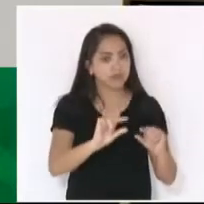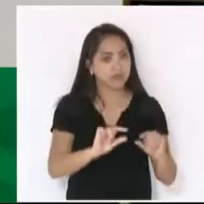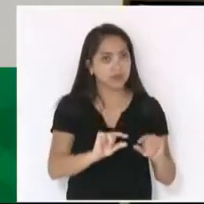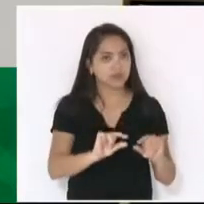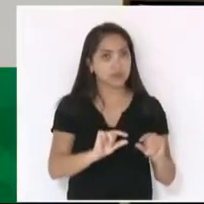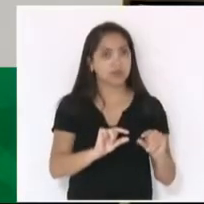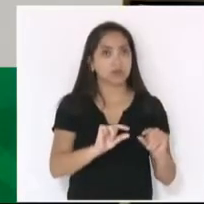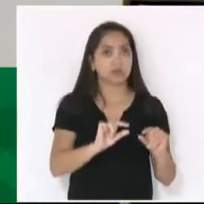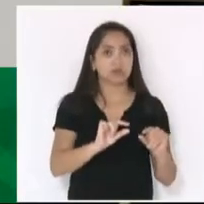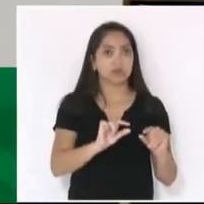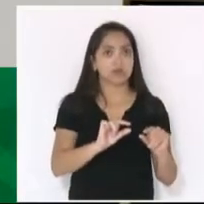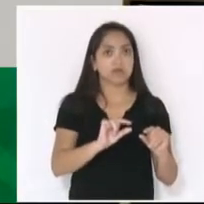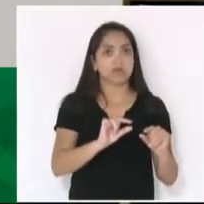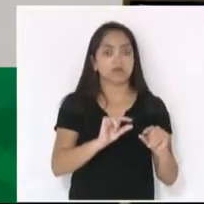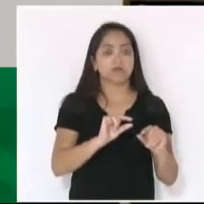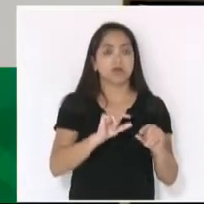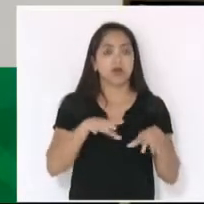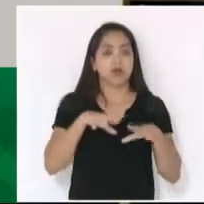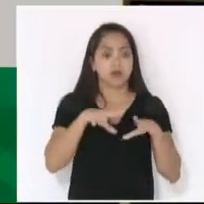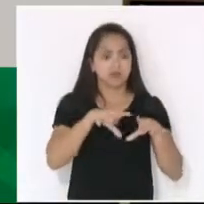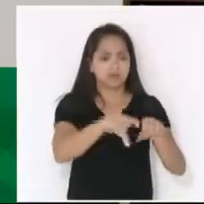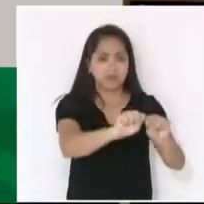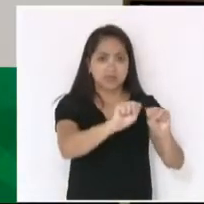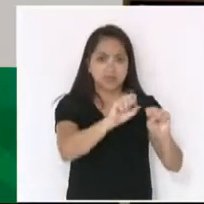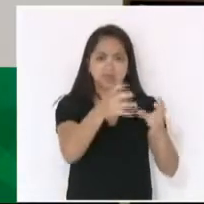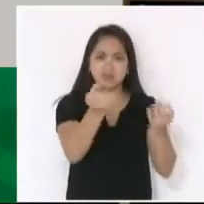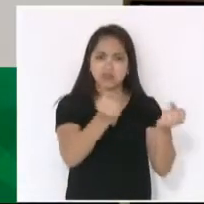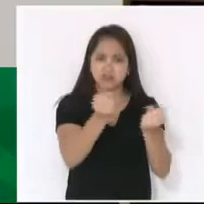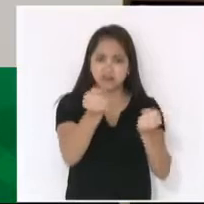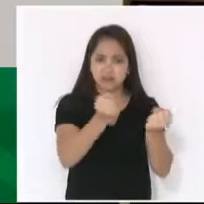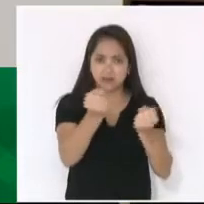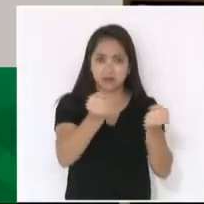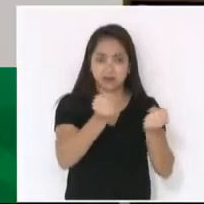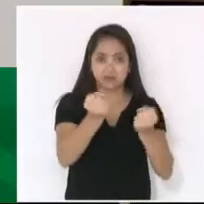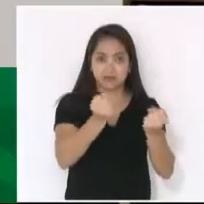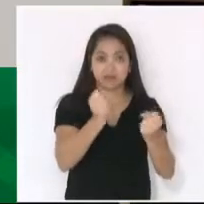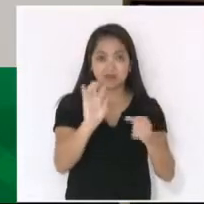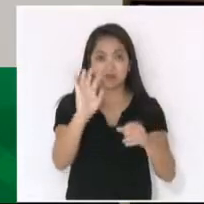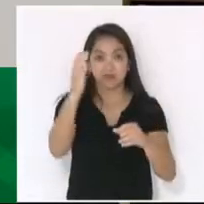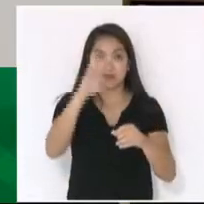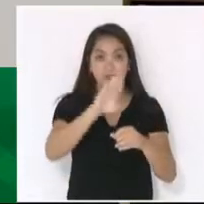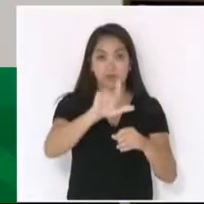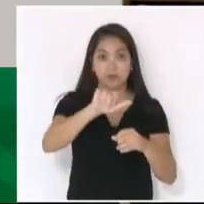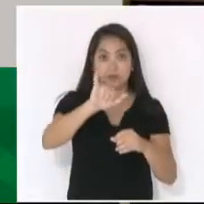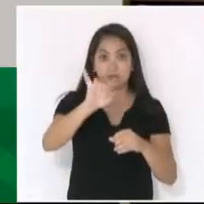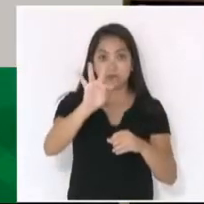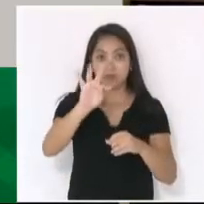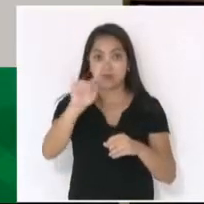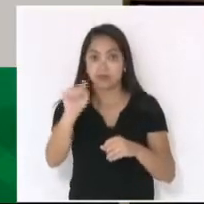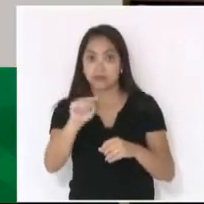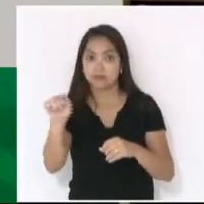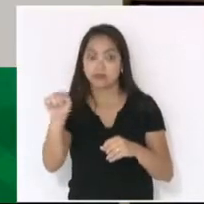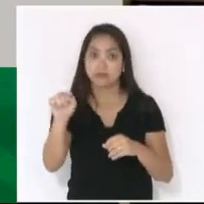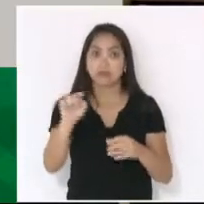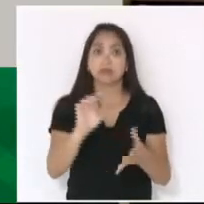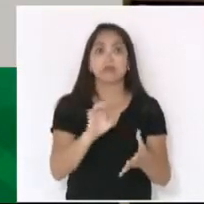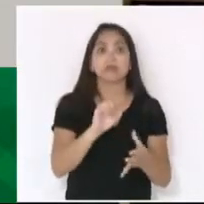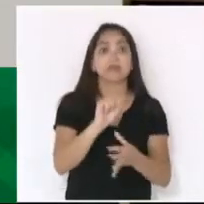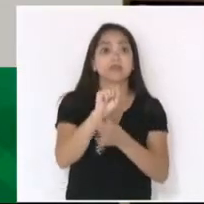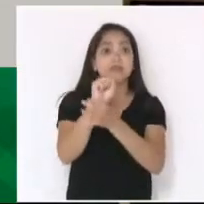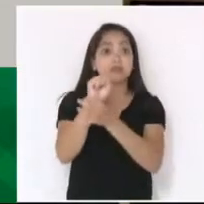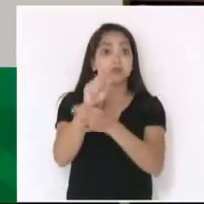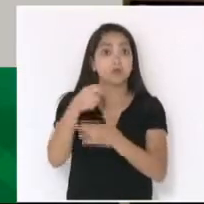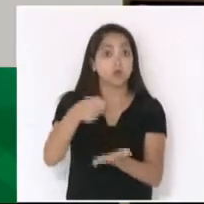as blitz as triste blitz tristes blitz de IPVA e seguro obrigatório